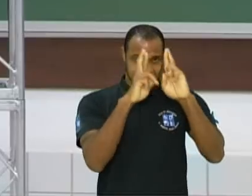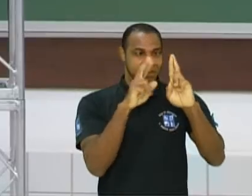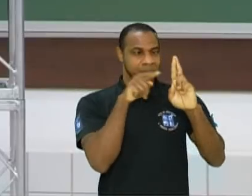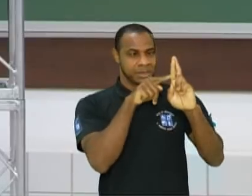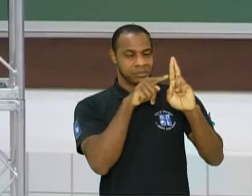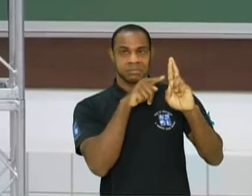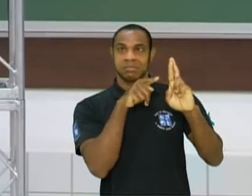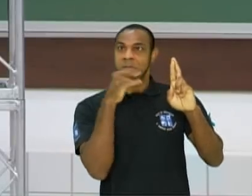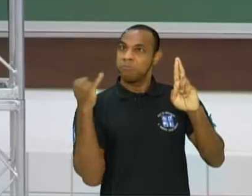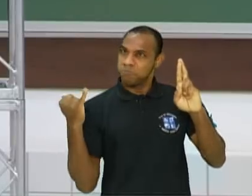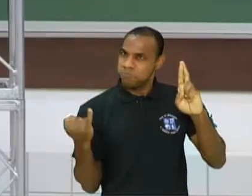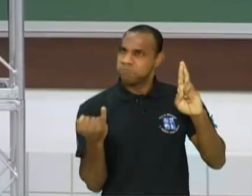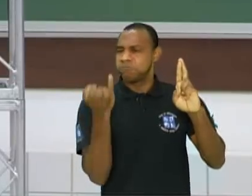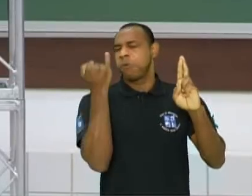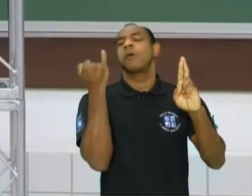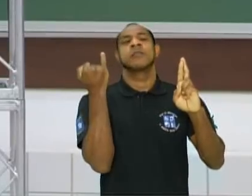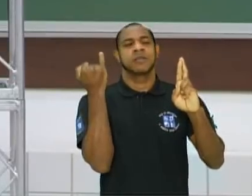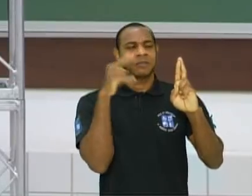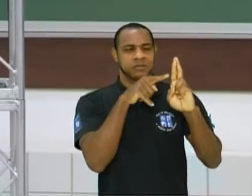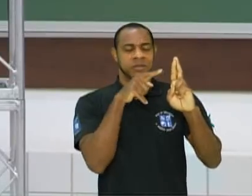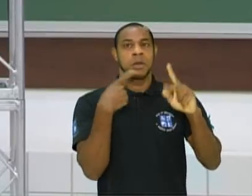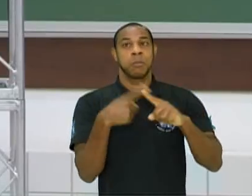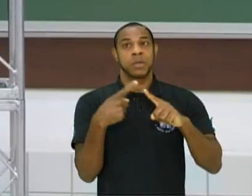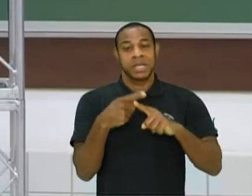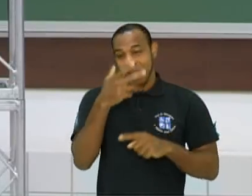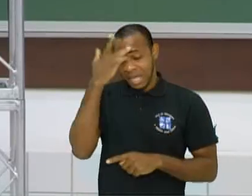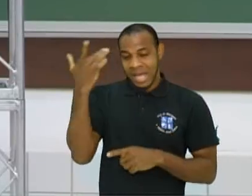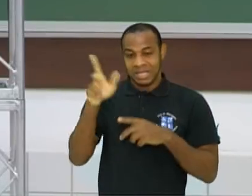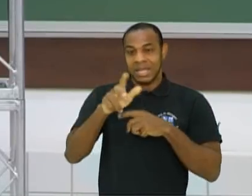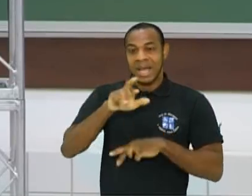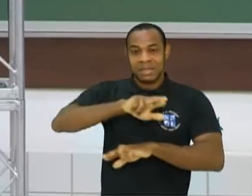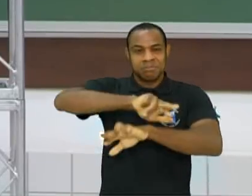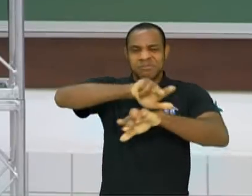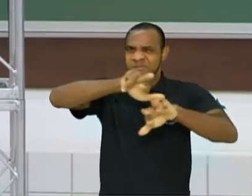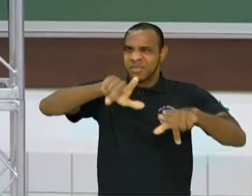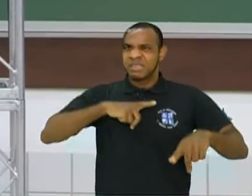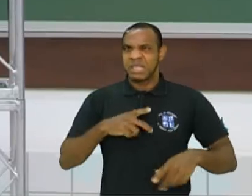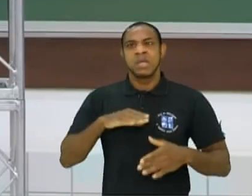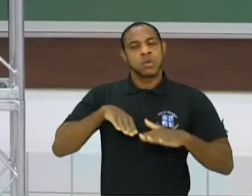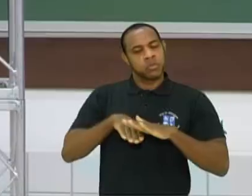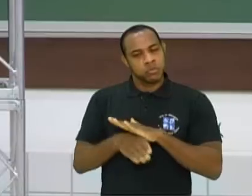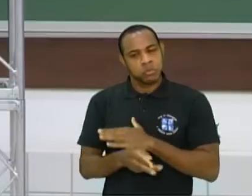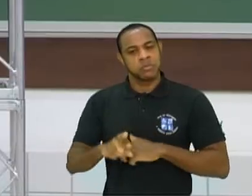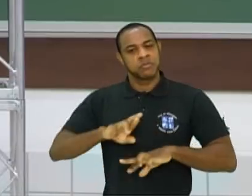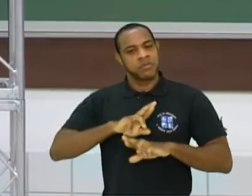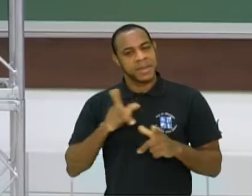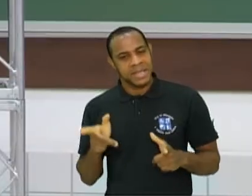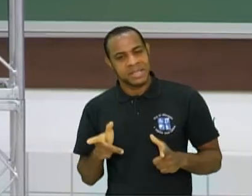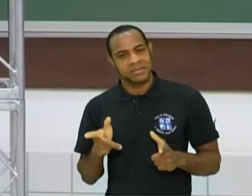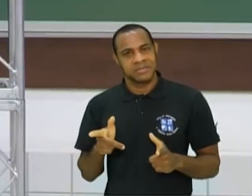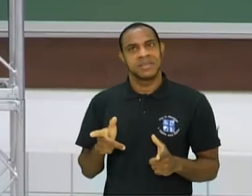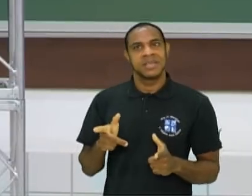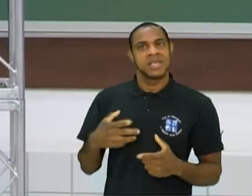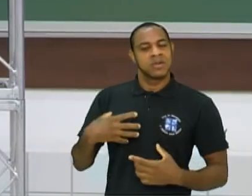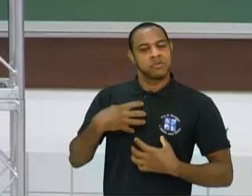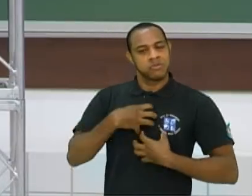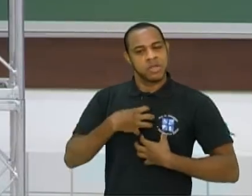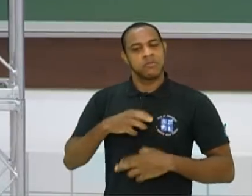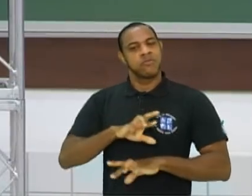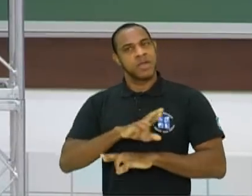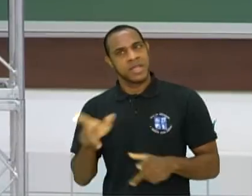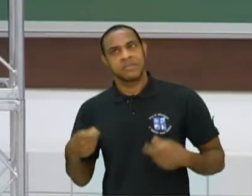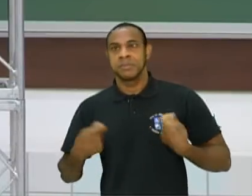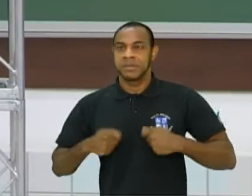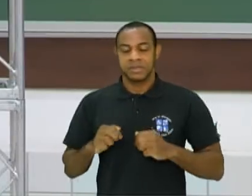elas pensam diferentes, têm costumes diferentes, mas nós temos sempre que respeitar. Essa é a palavra mais